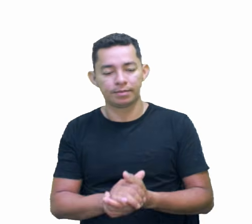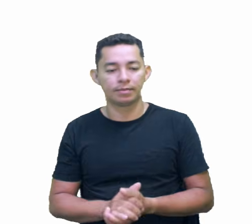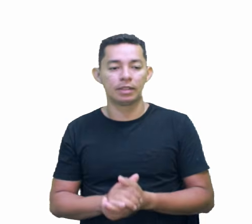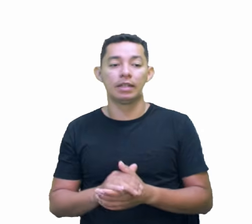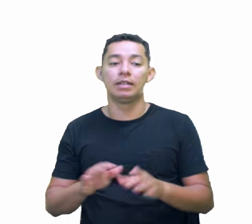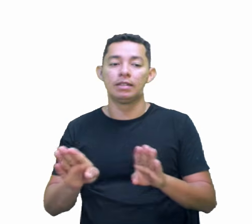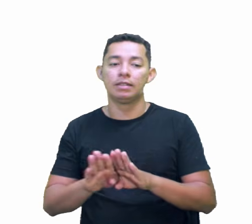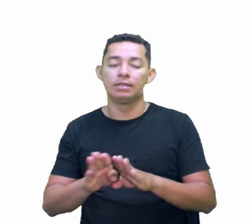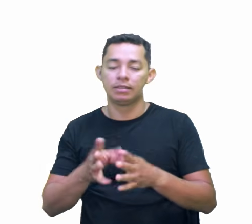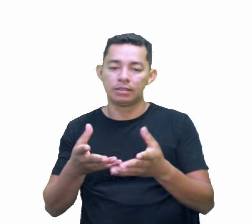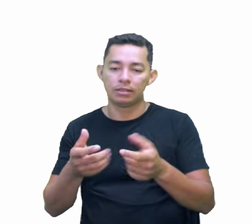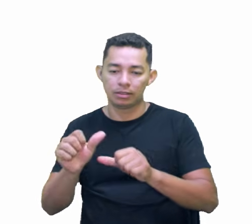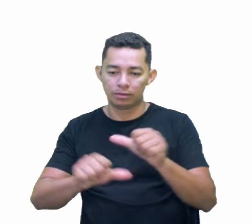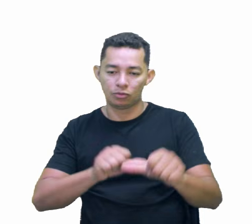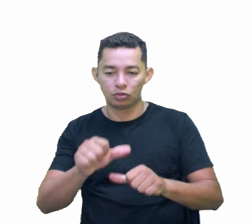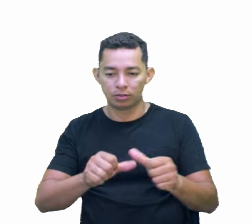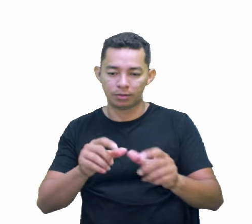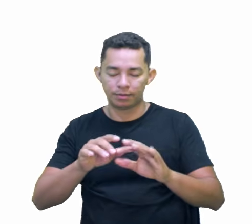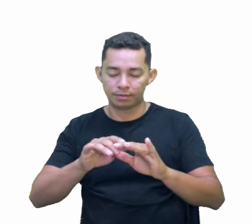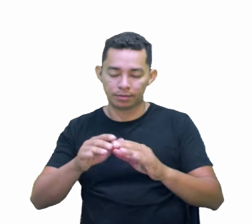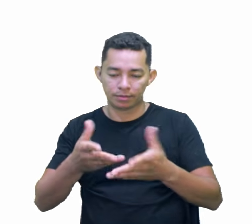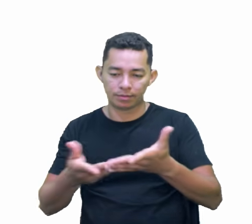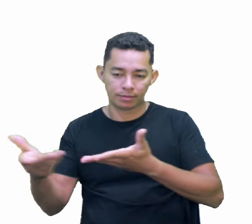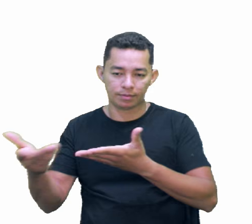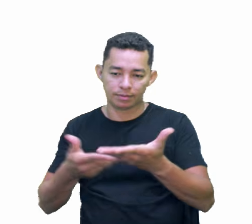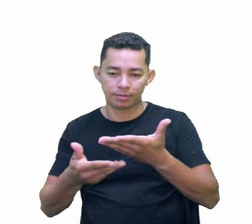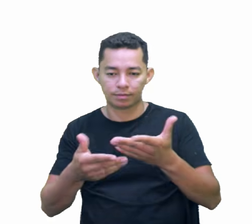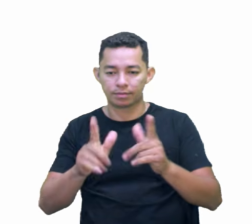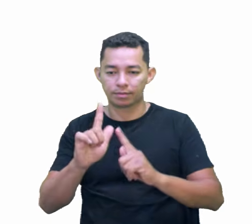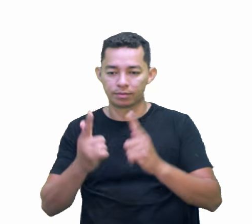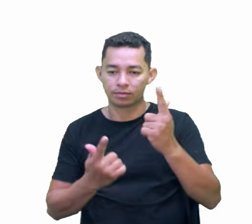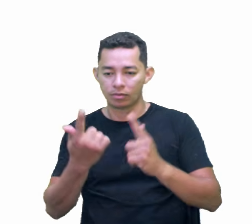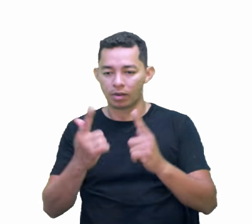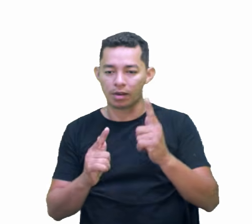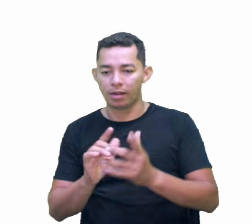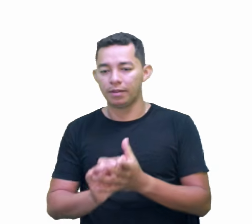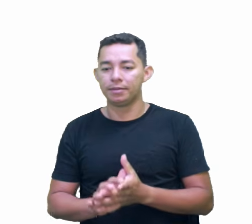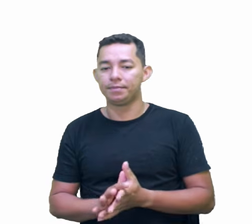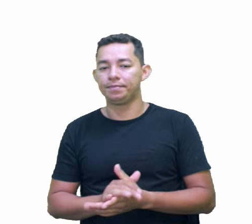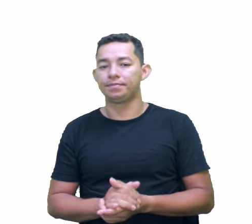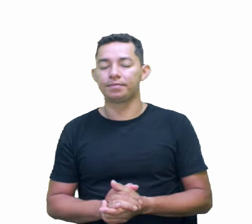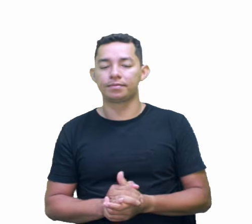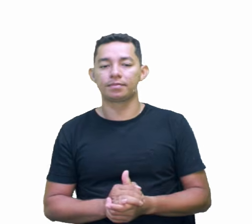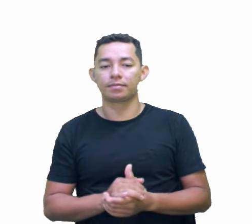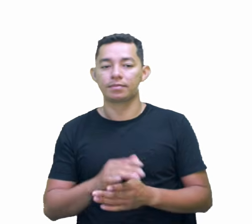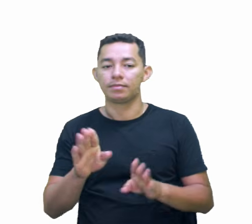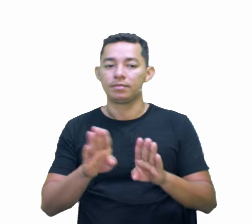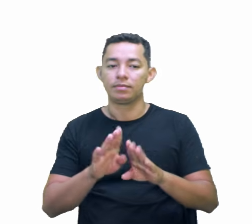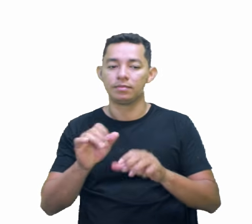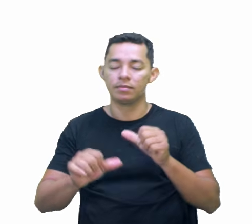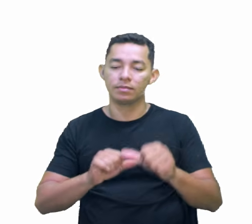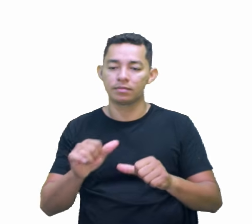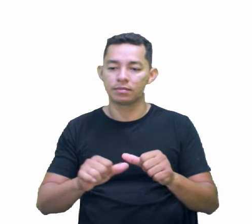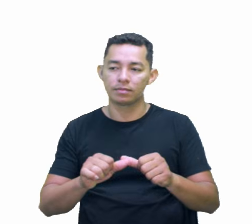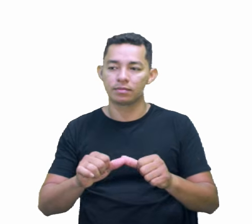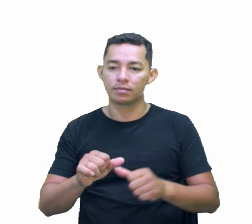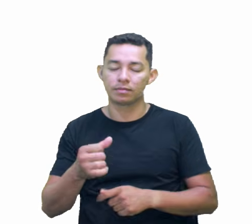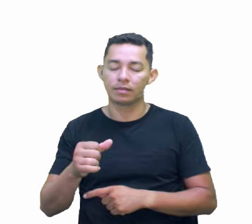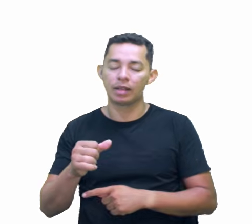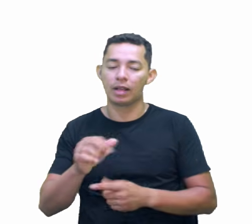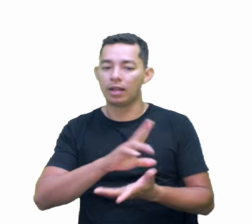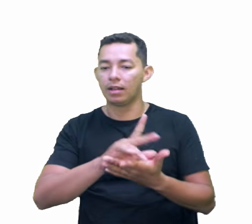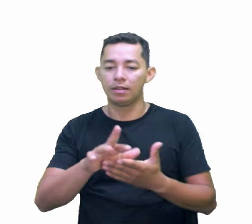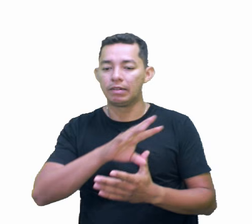na distribuição geográfica, modificando as taxas de fecundidade e de mortalidade das diversas